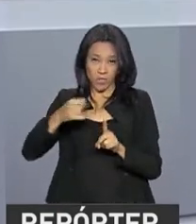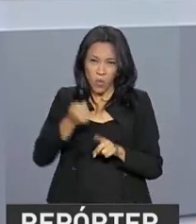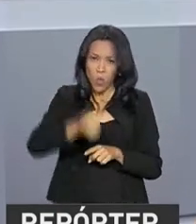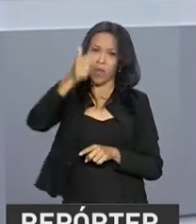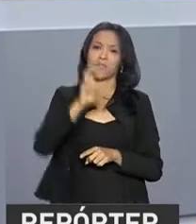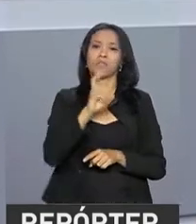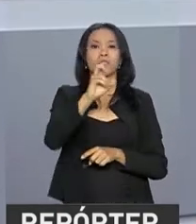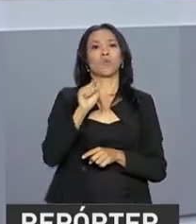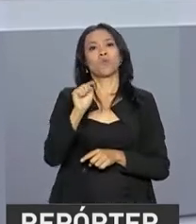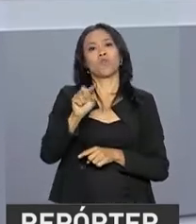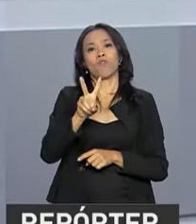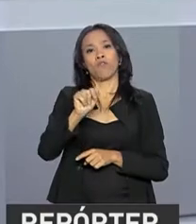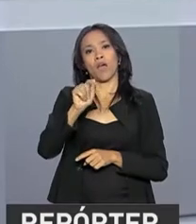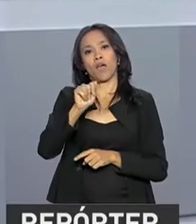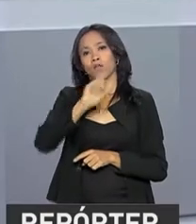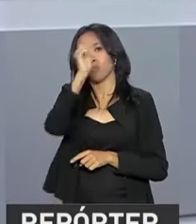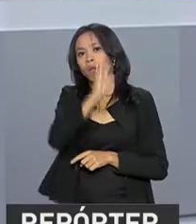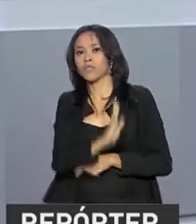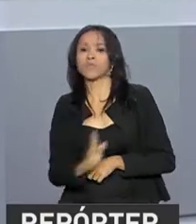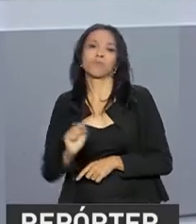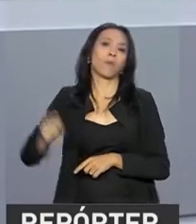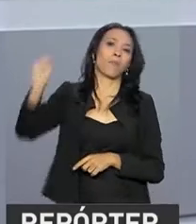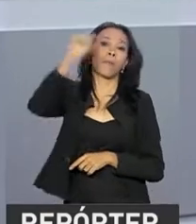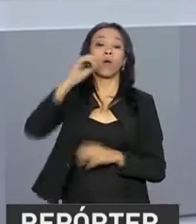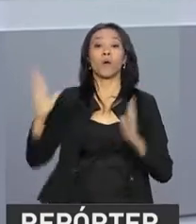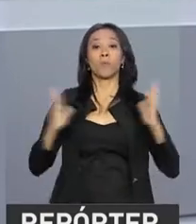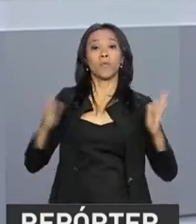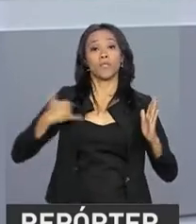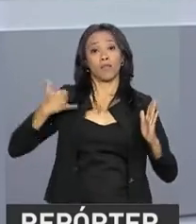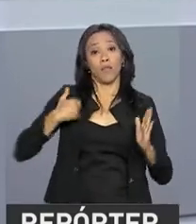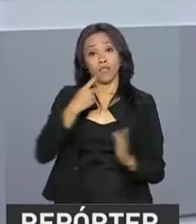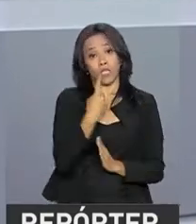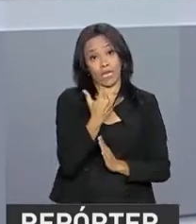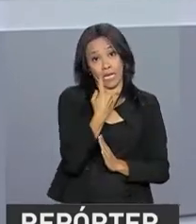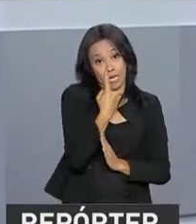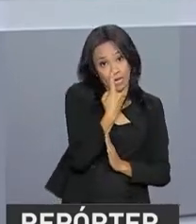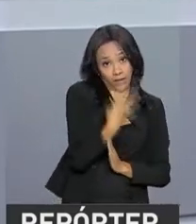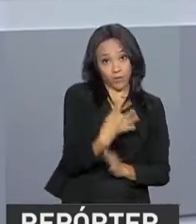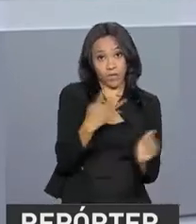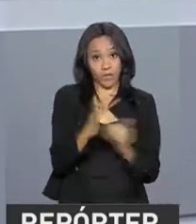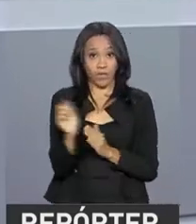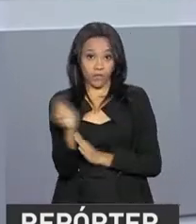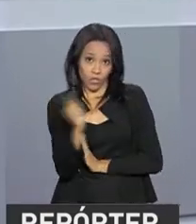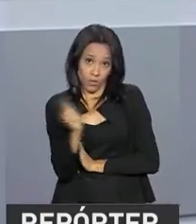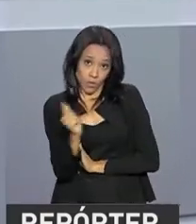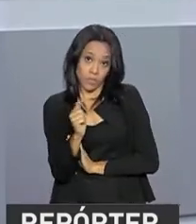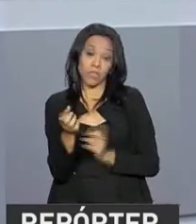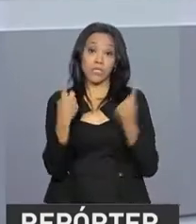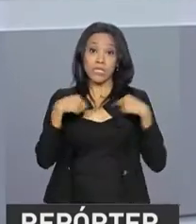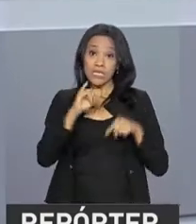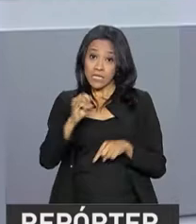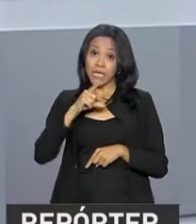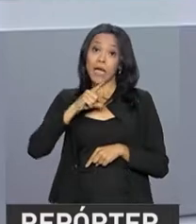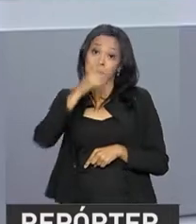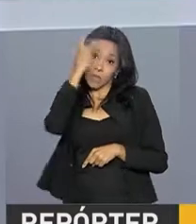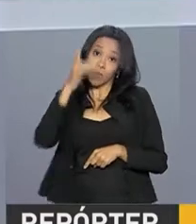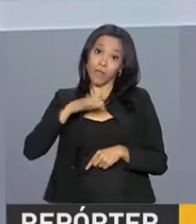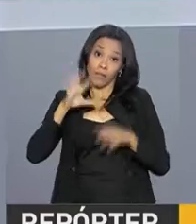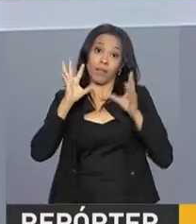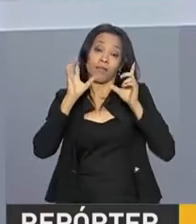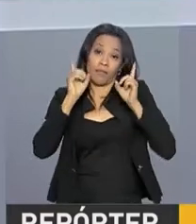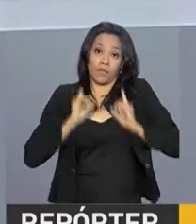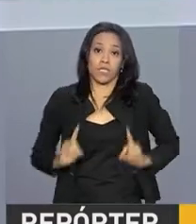país o candidato deve ter entre 14 e 22 anos completos no caso de pessoa com deficiência não há limite de